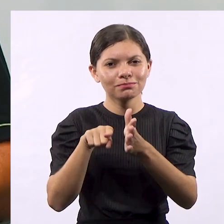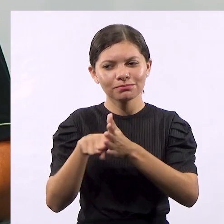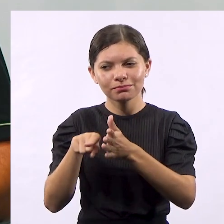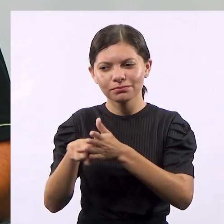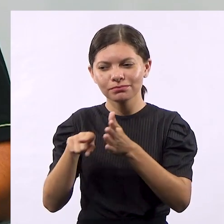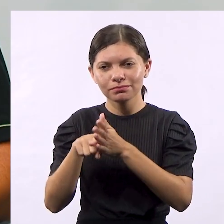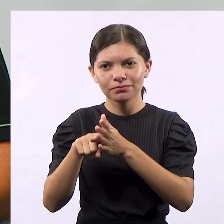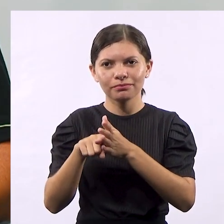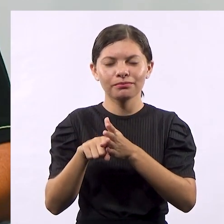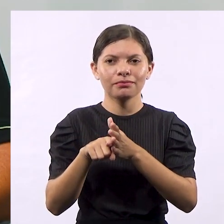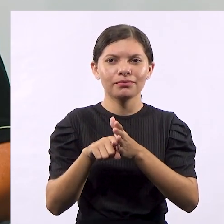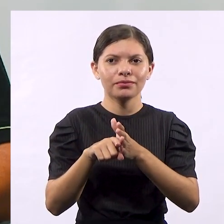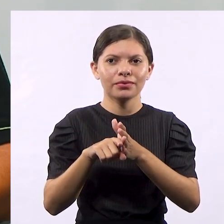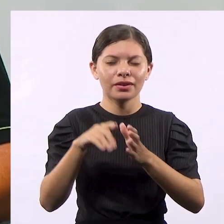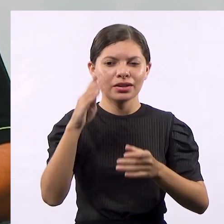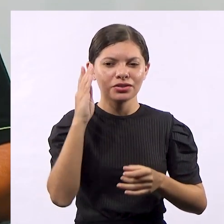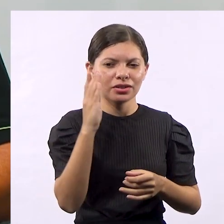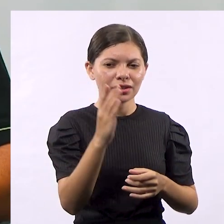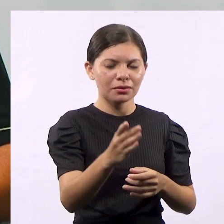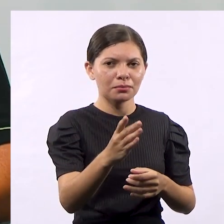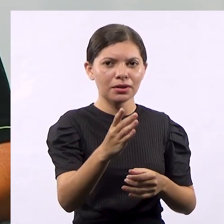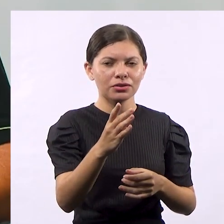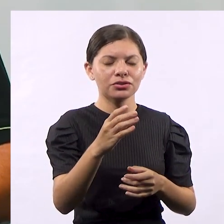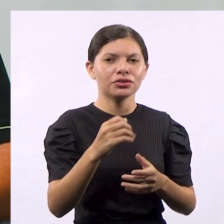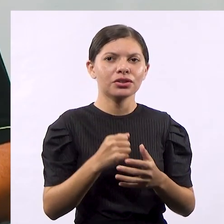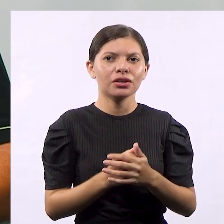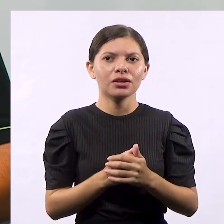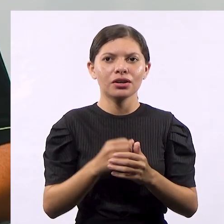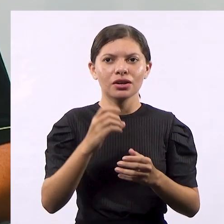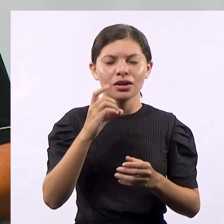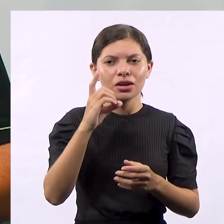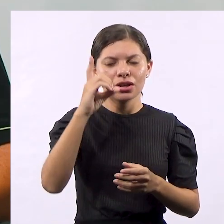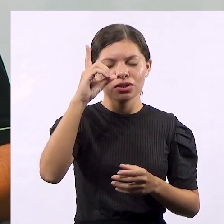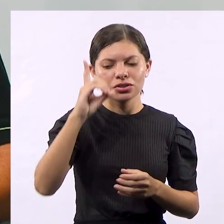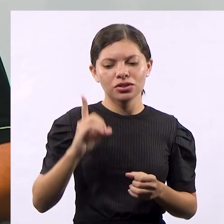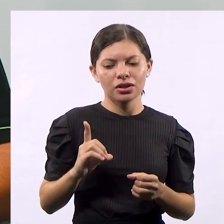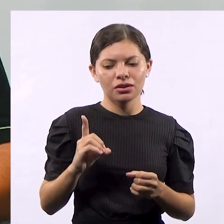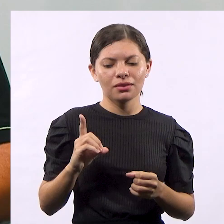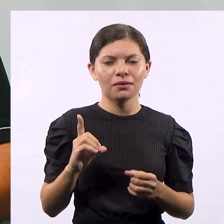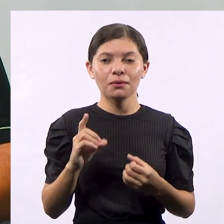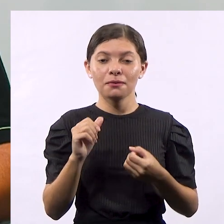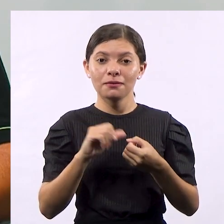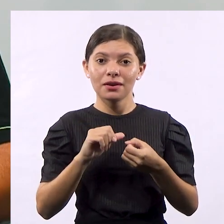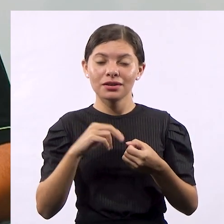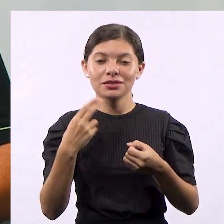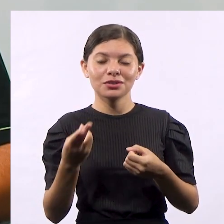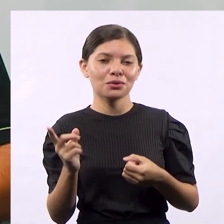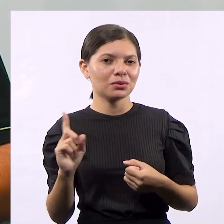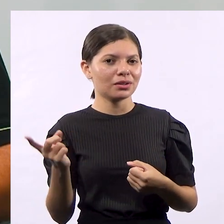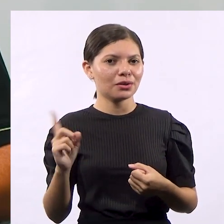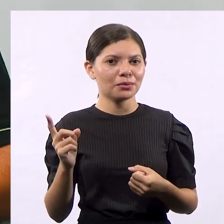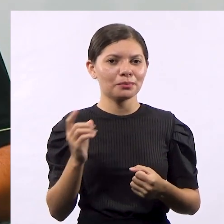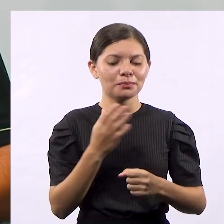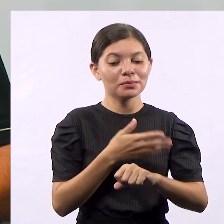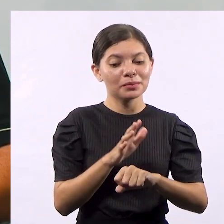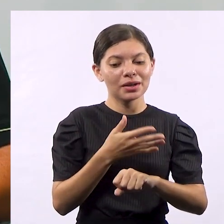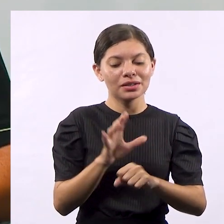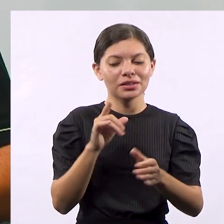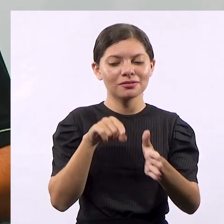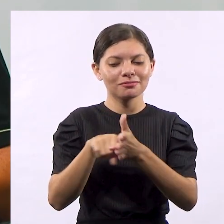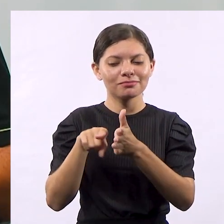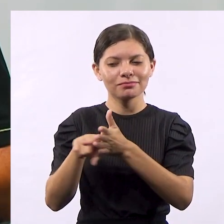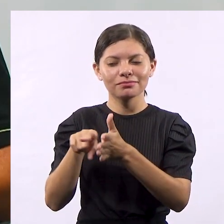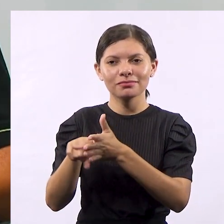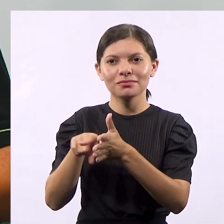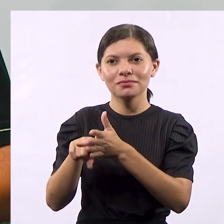questionar diretamente o diretor sobre se faz ou não determinada prática. Então, é importante fazer questões do